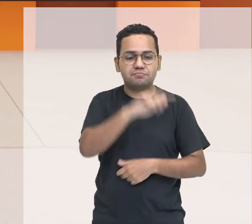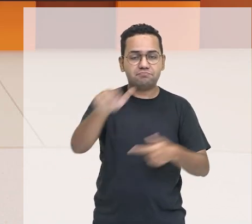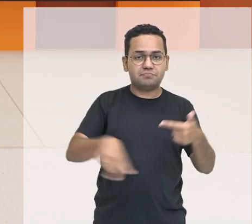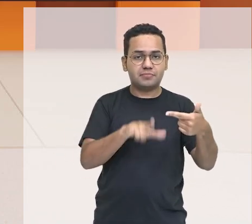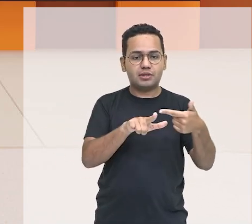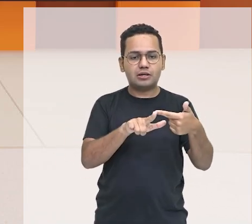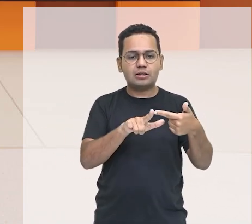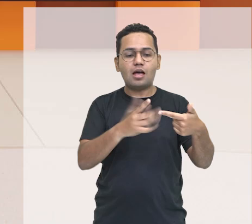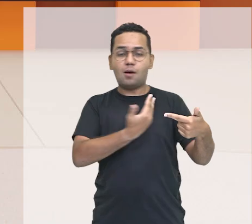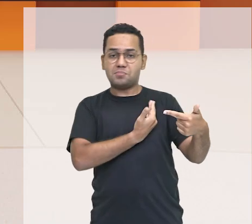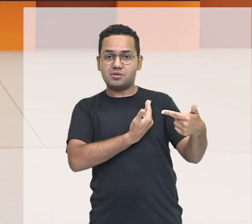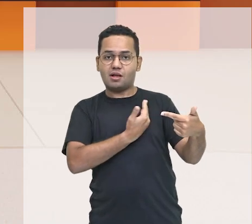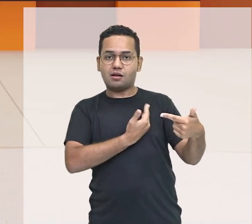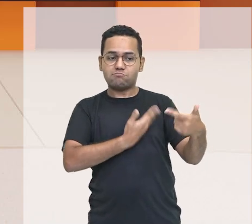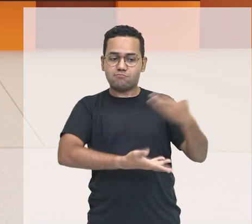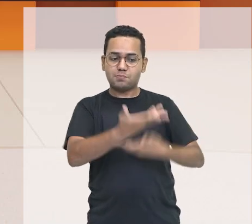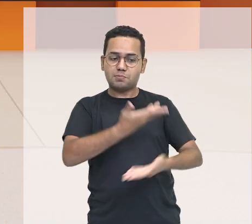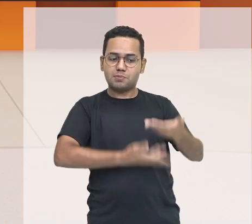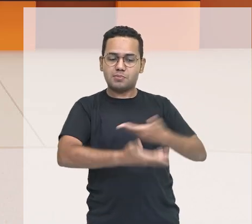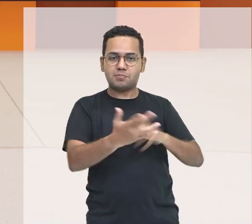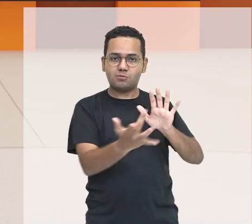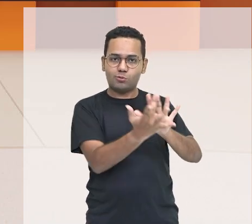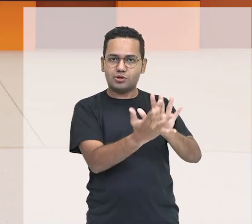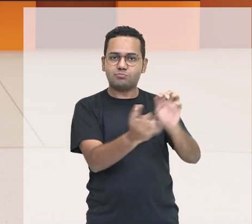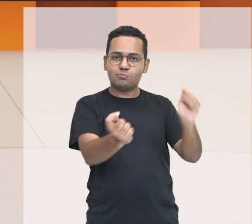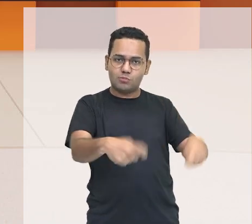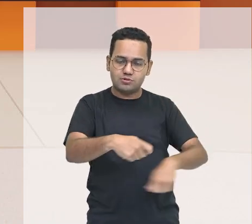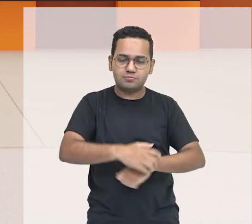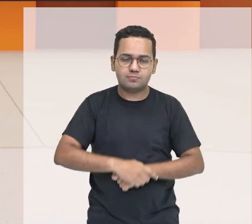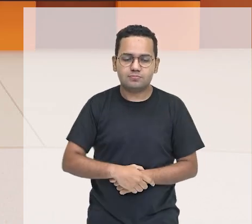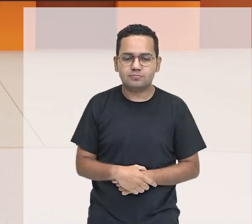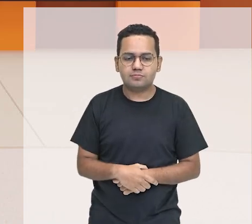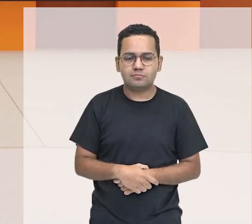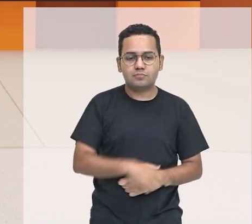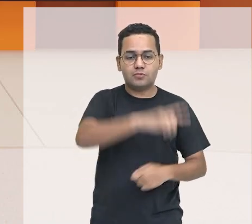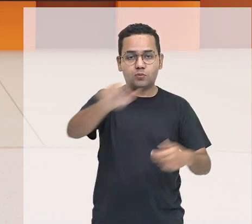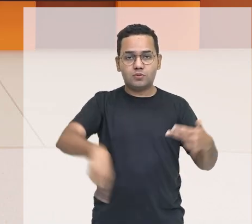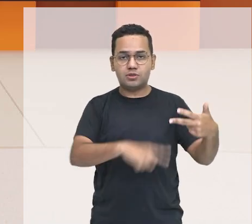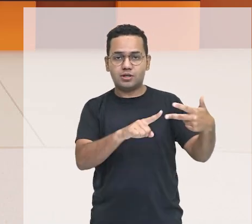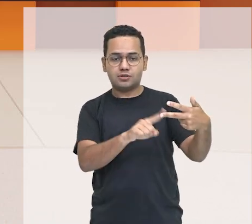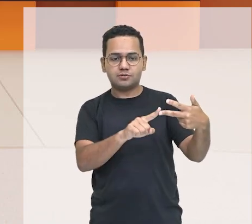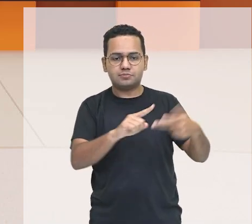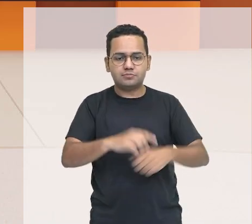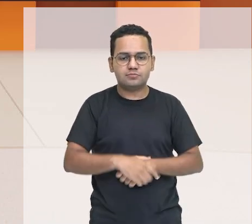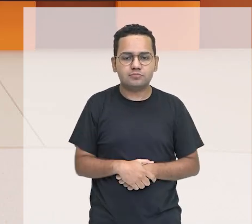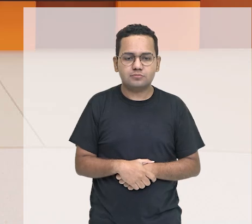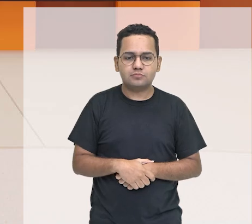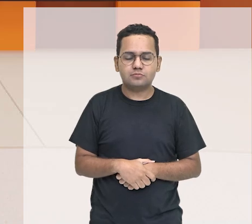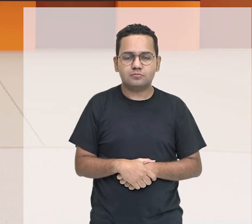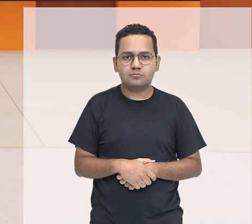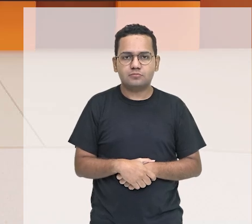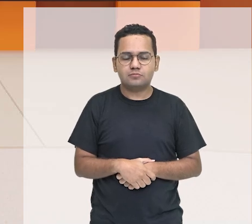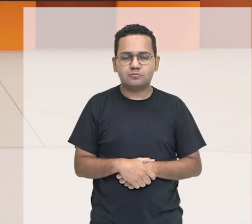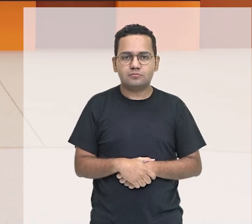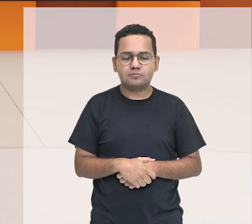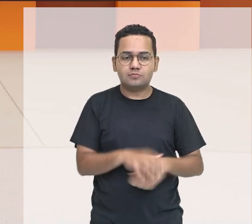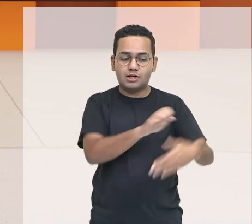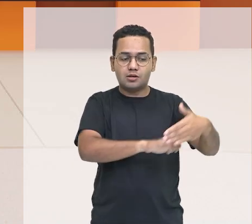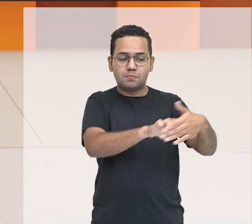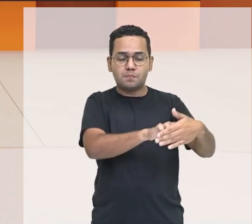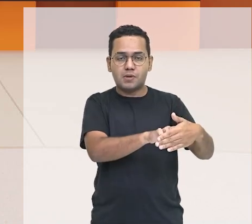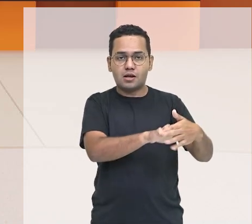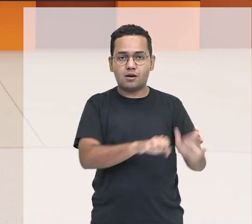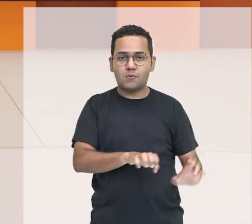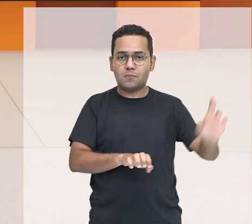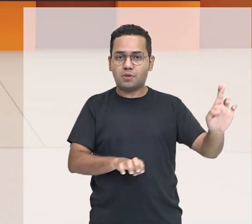de amizade, também vai existir a questão do poder. Nas relações de patrões e